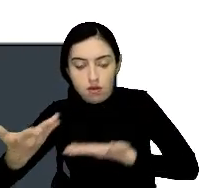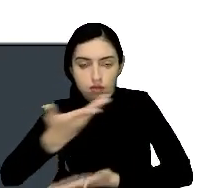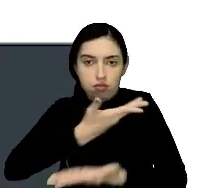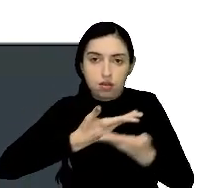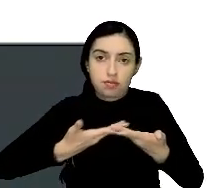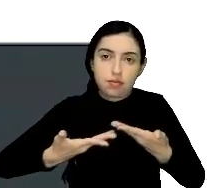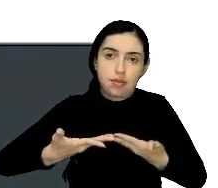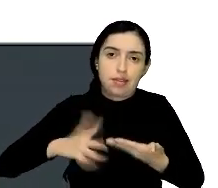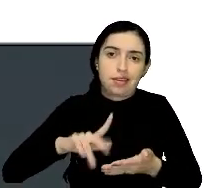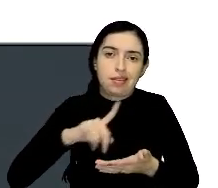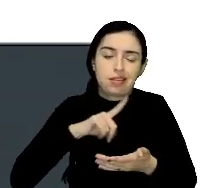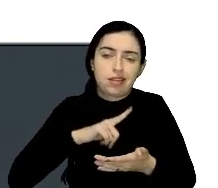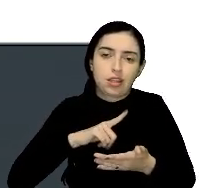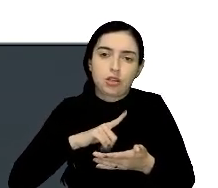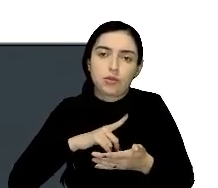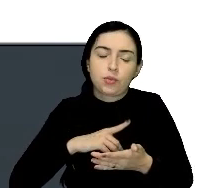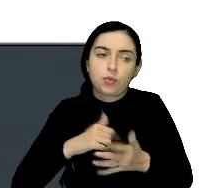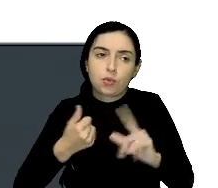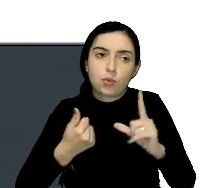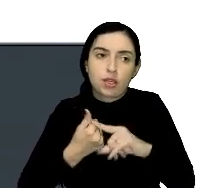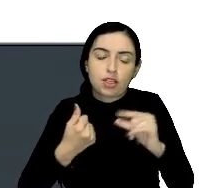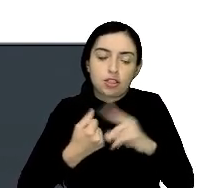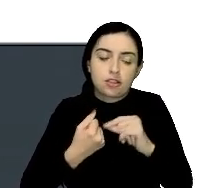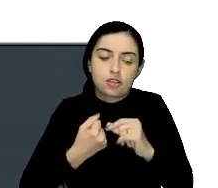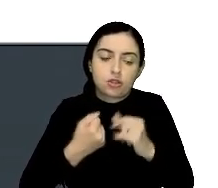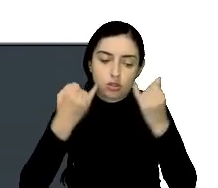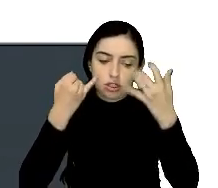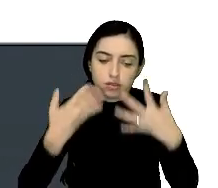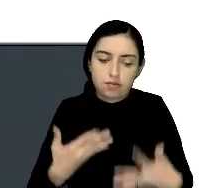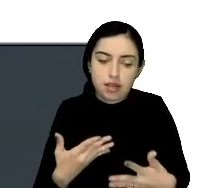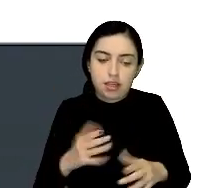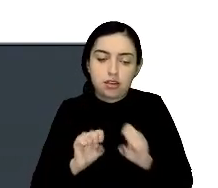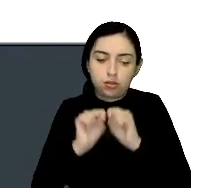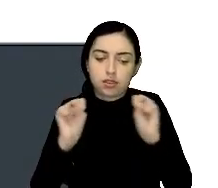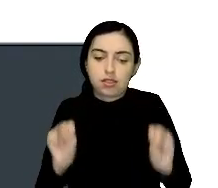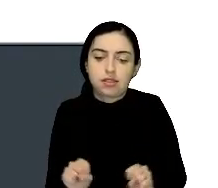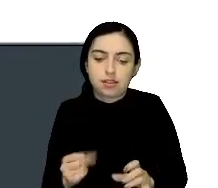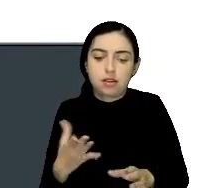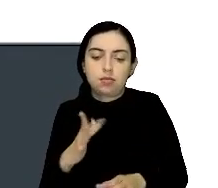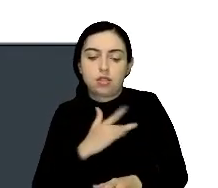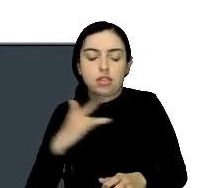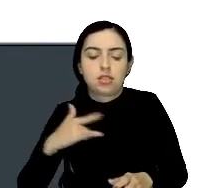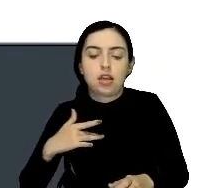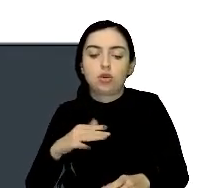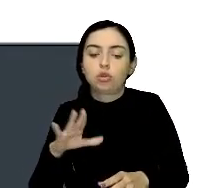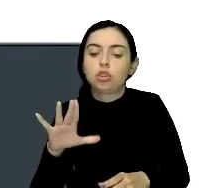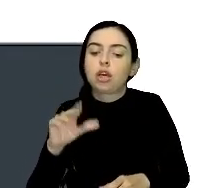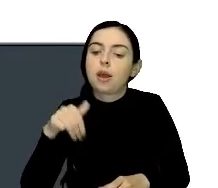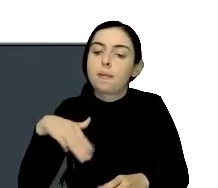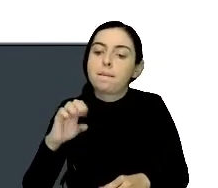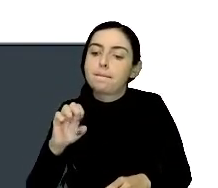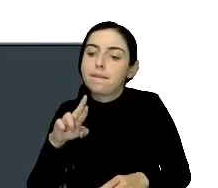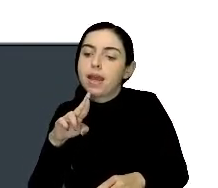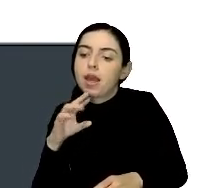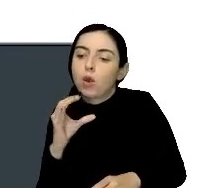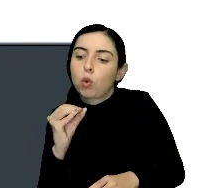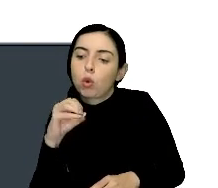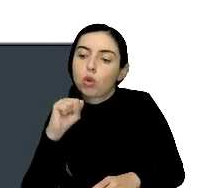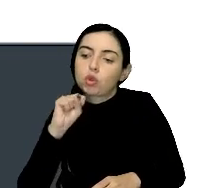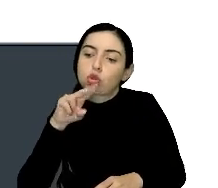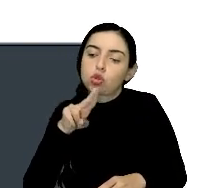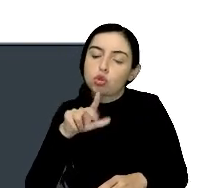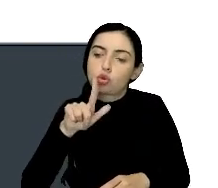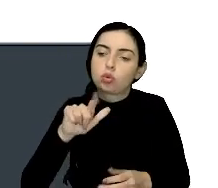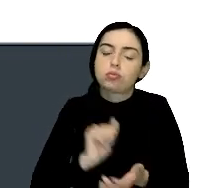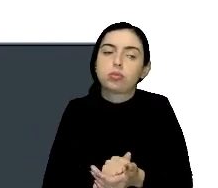uma disposição sobre o sistema de saúde do Mercosul, né, o sistema de saúde da fronteira que precisa